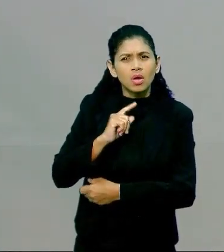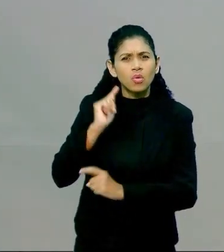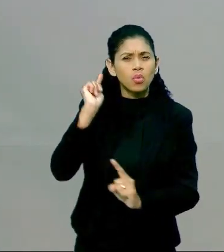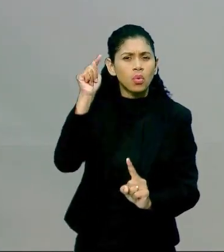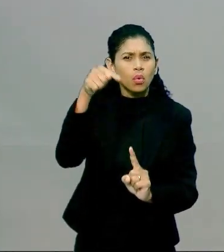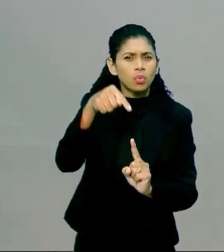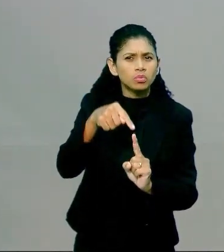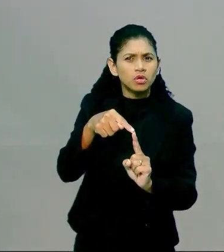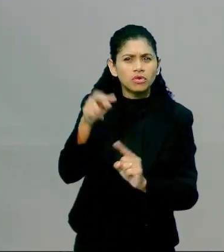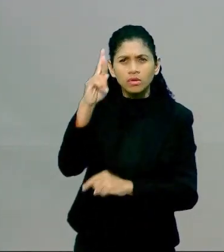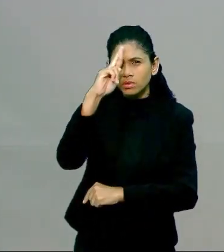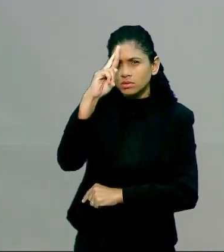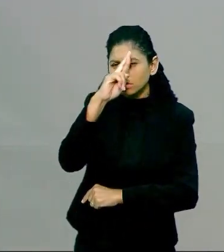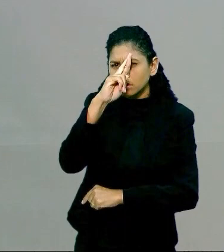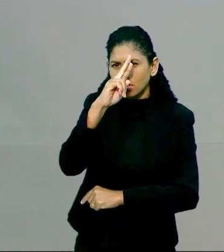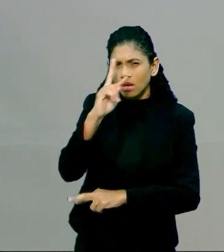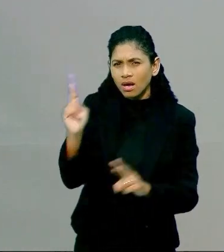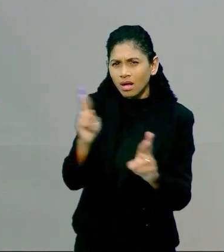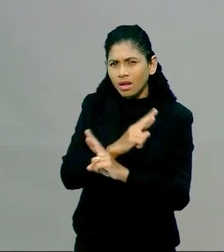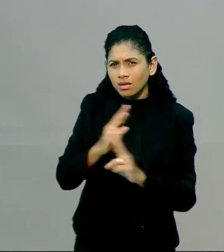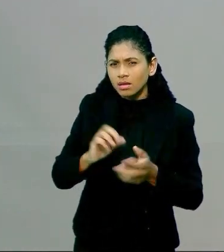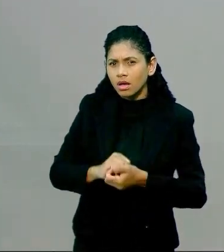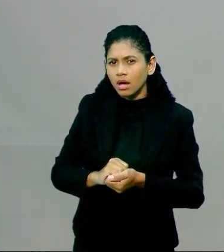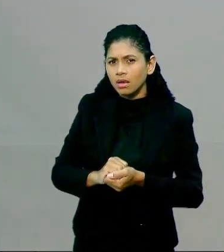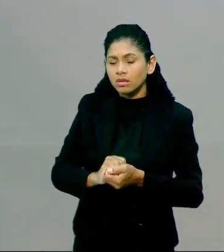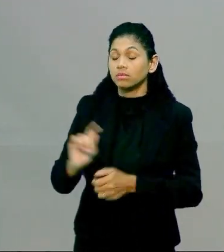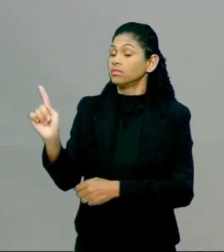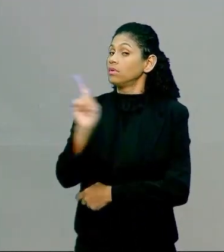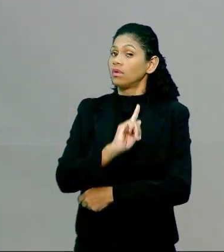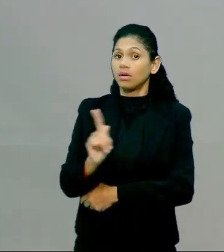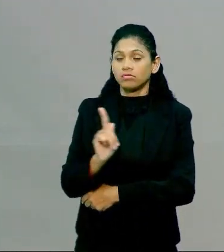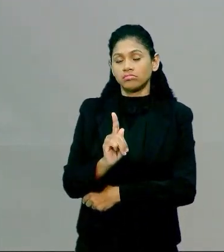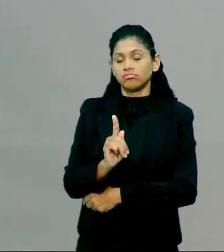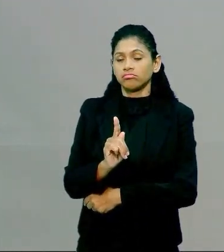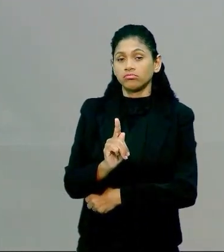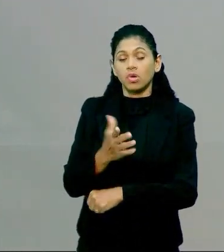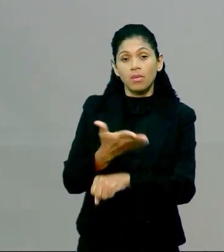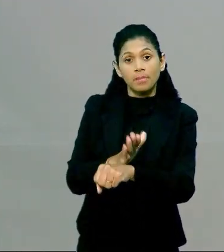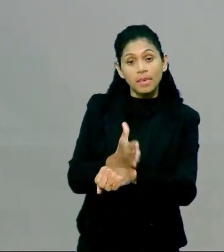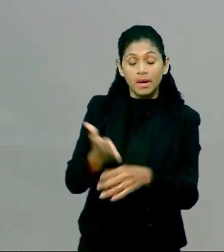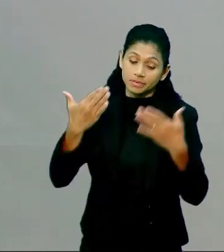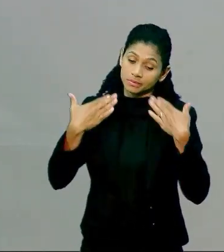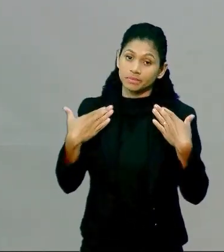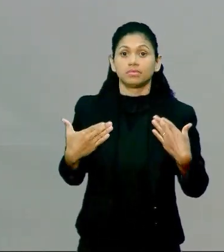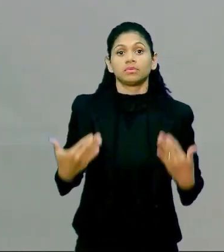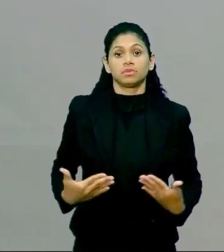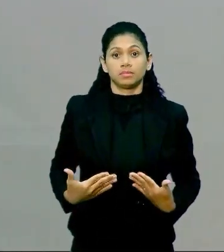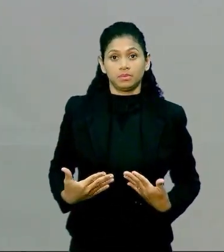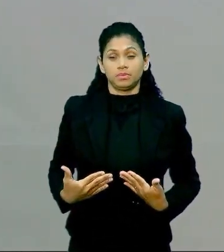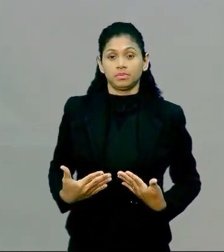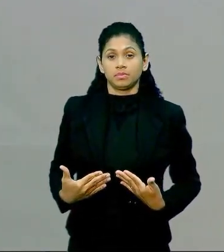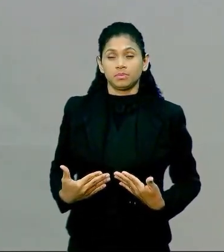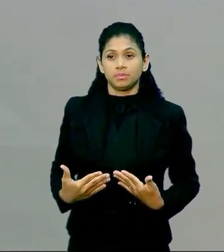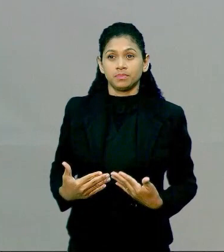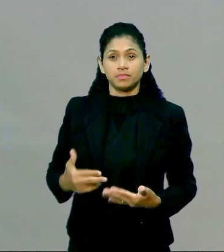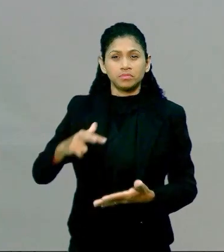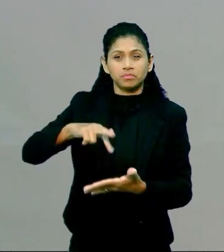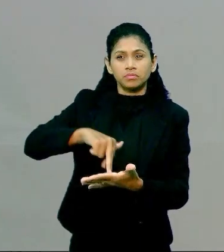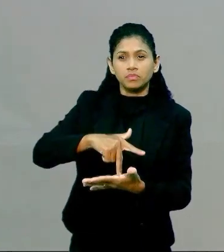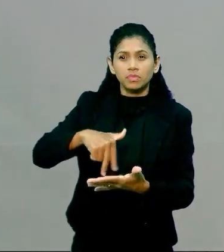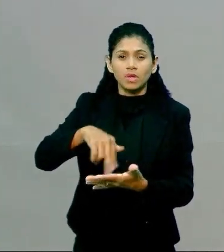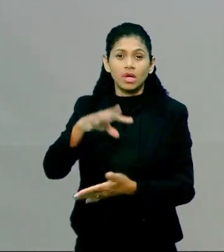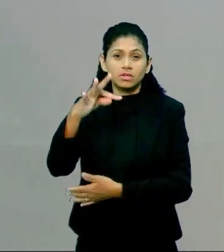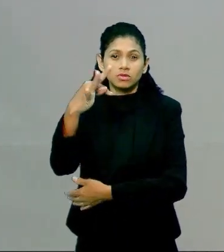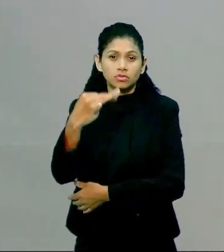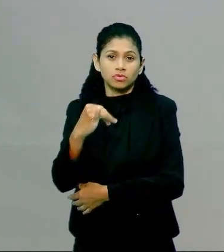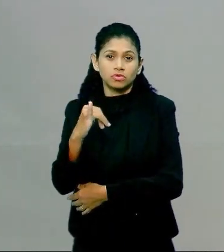história acronizada nela? Não. É apenas uma prática corporal. As dancinhas de TikTok,